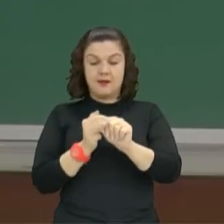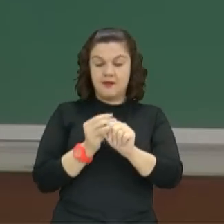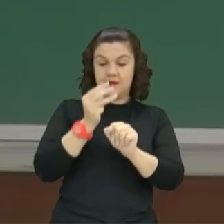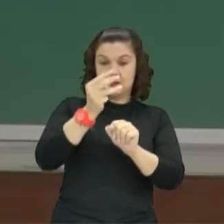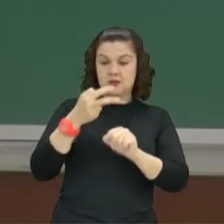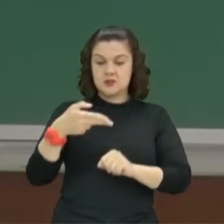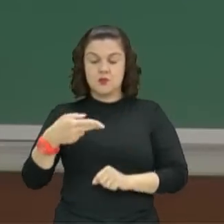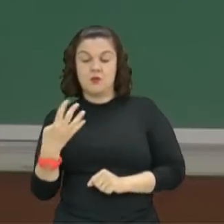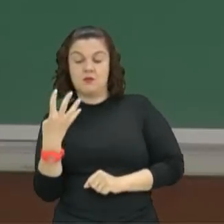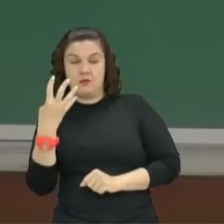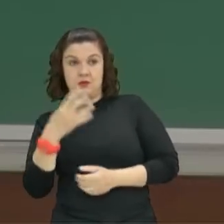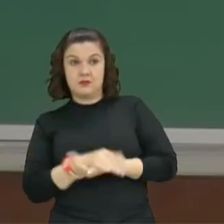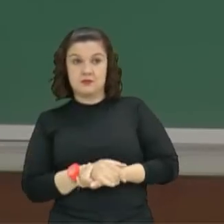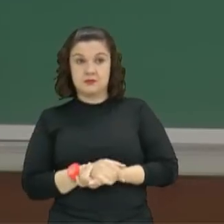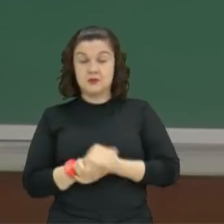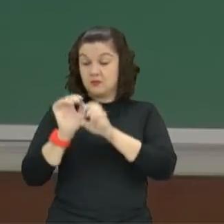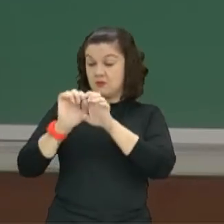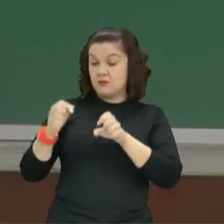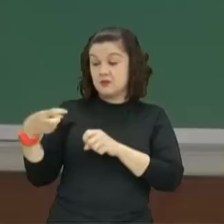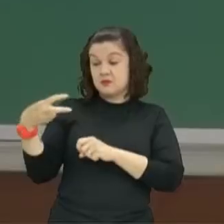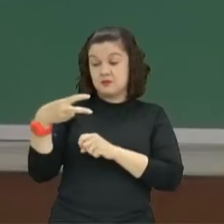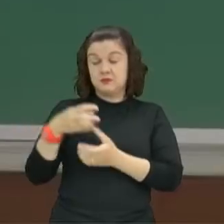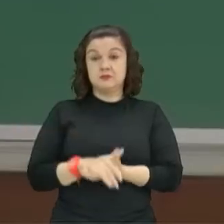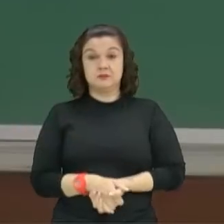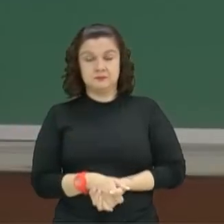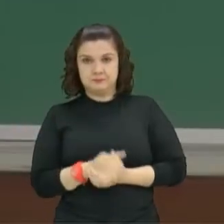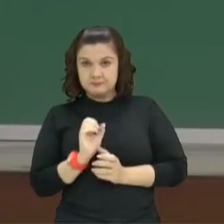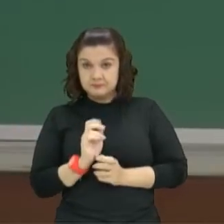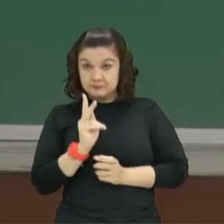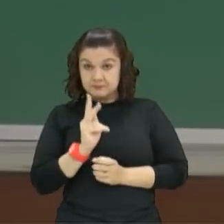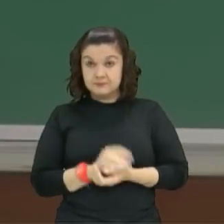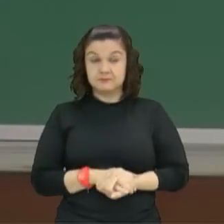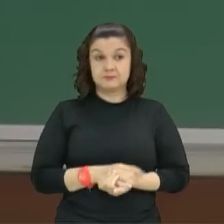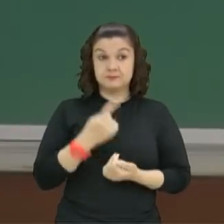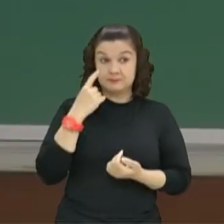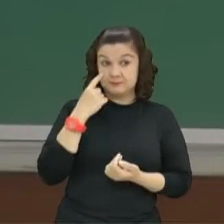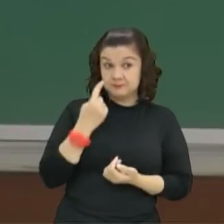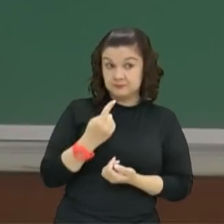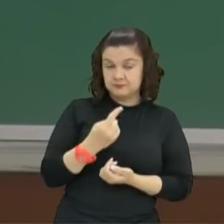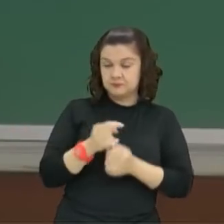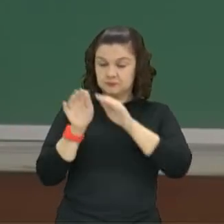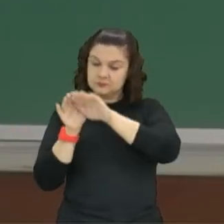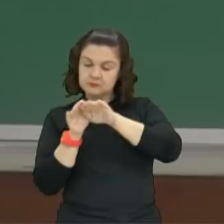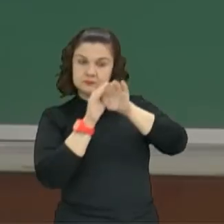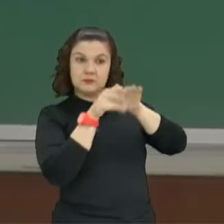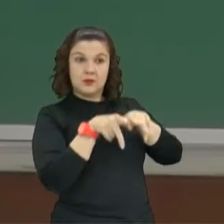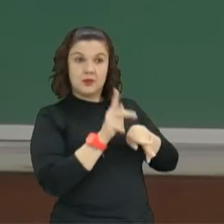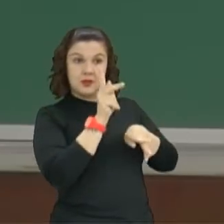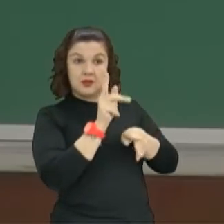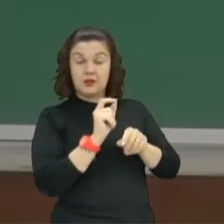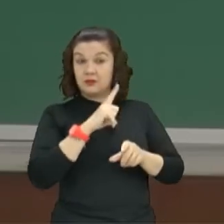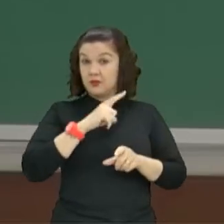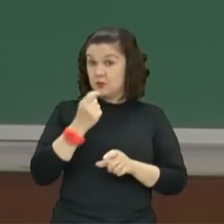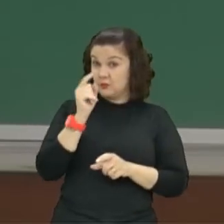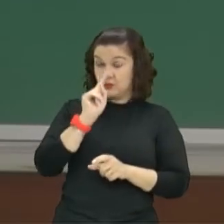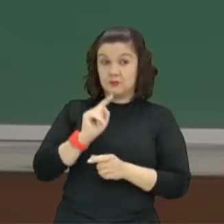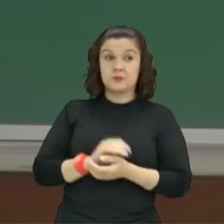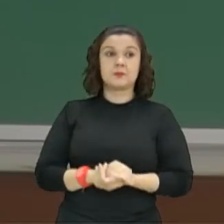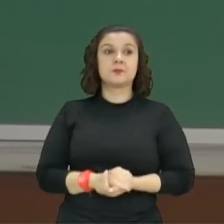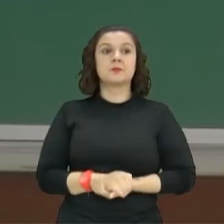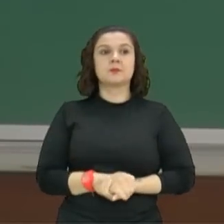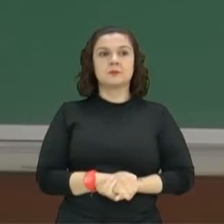ao cubo igual a 4, eu chamo equação 2. Ok? Bom, o que eu tenho? Isolando o K na equação 1, temos. Vamos